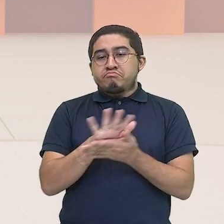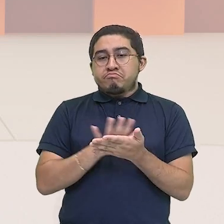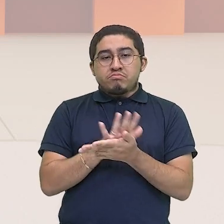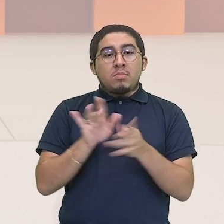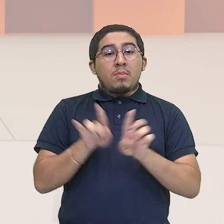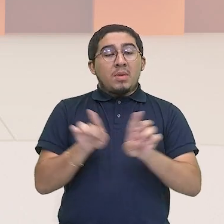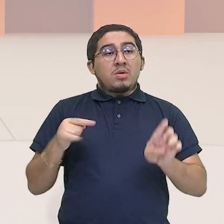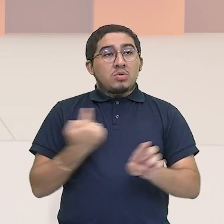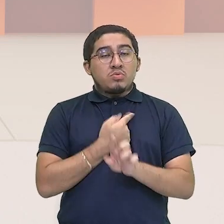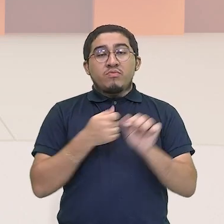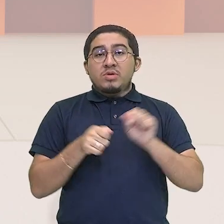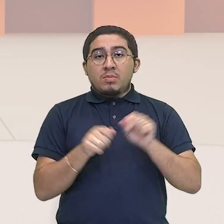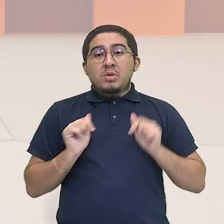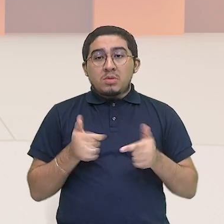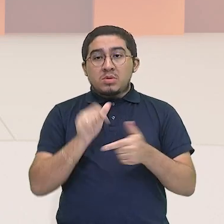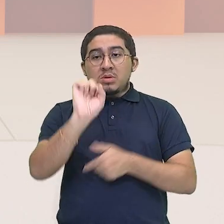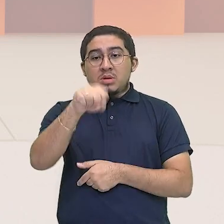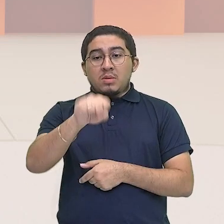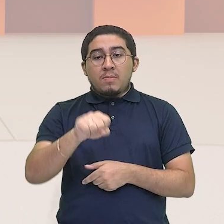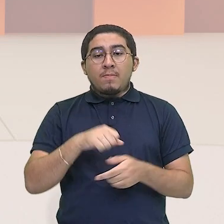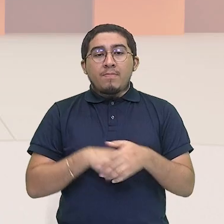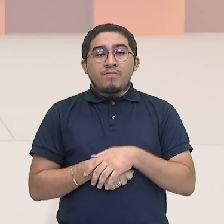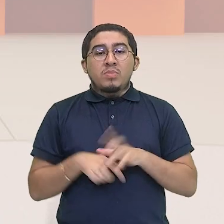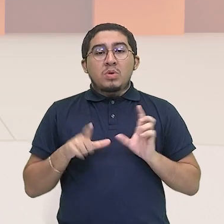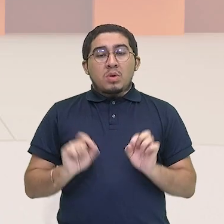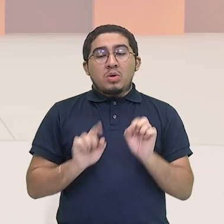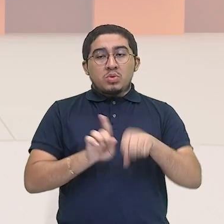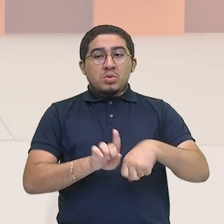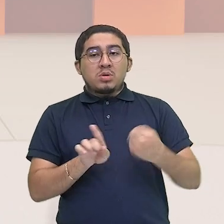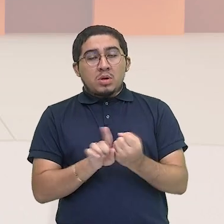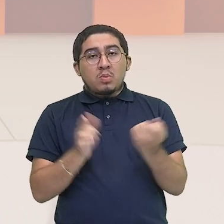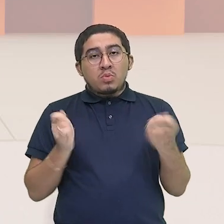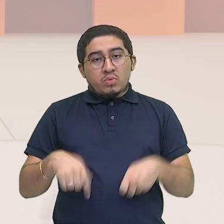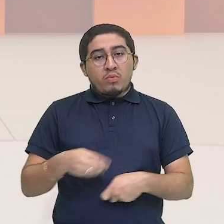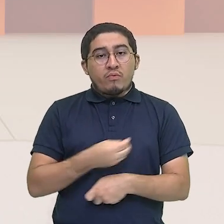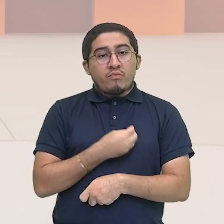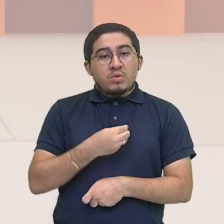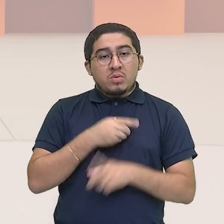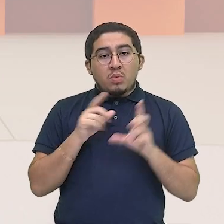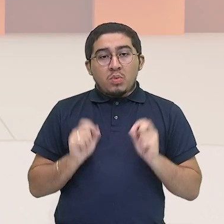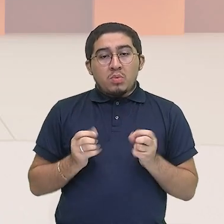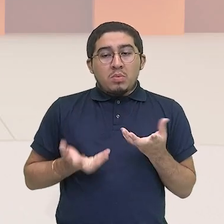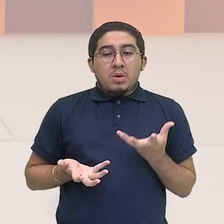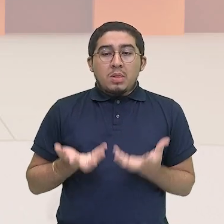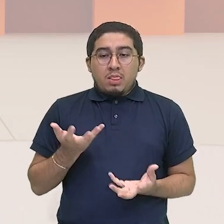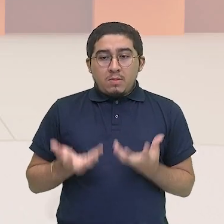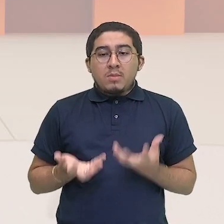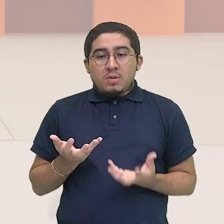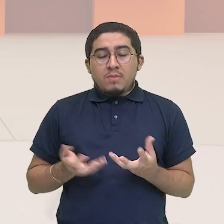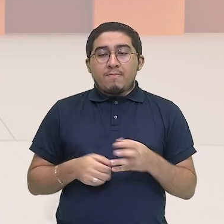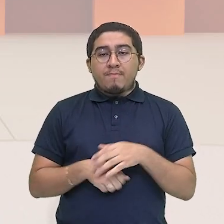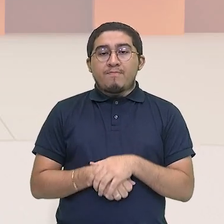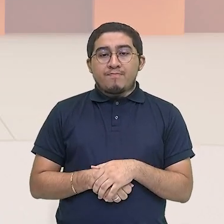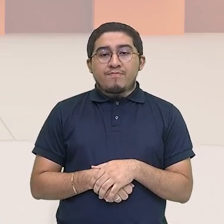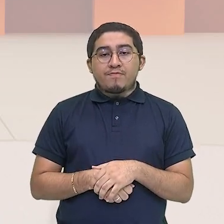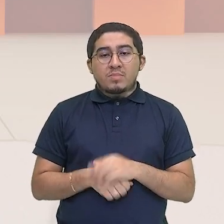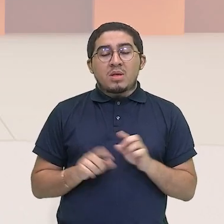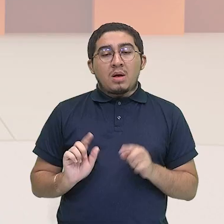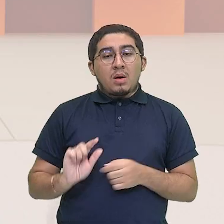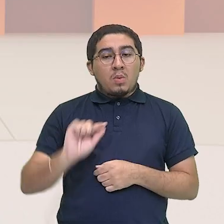gente faz. Para quê? Para que a sociedade possa viver de forma harmônica. Já